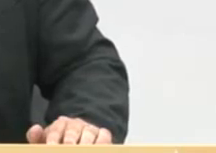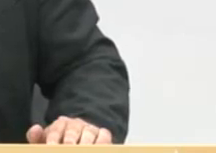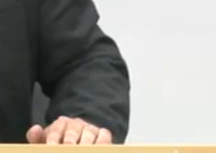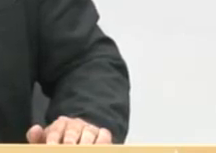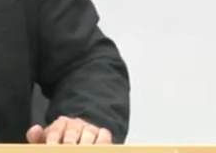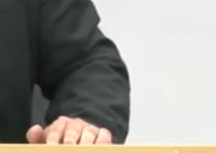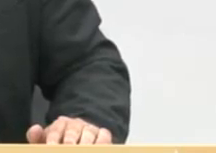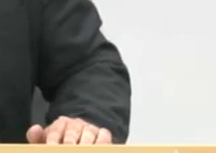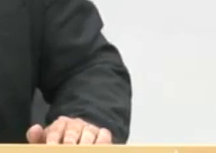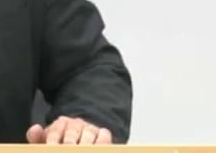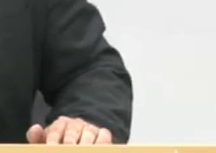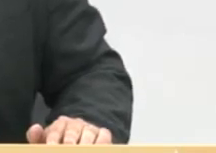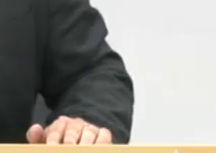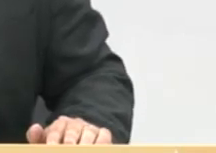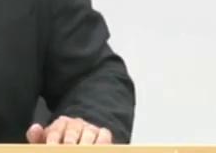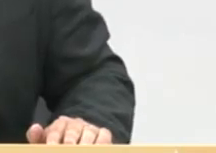respeito,